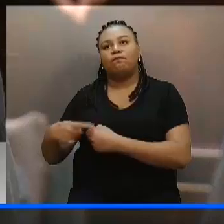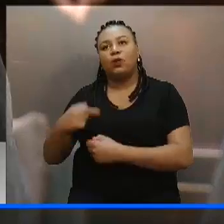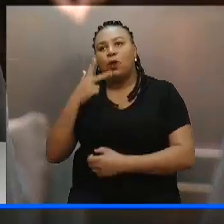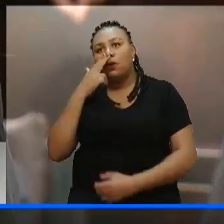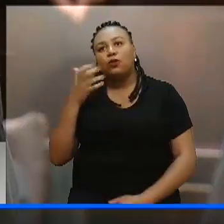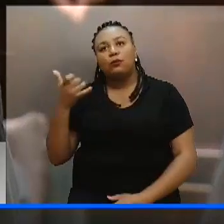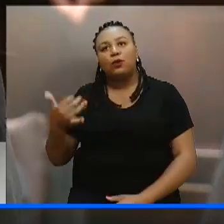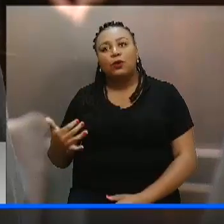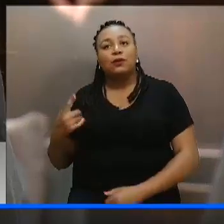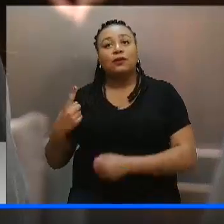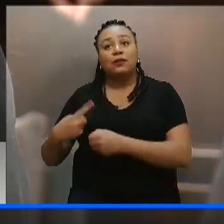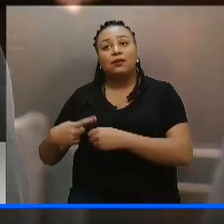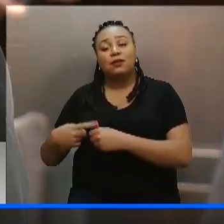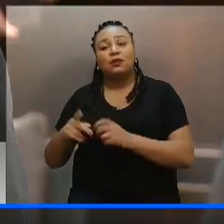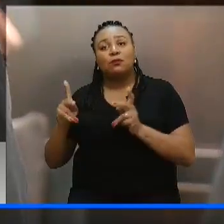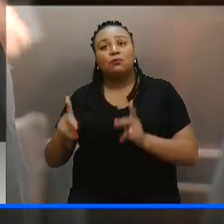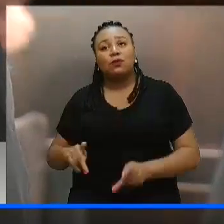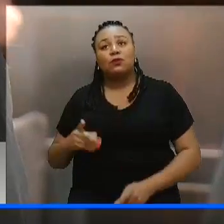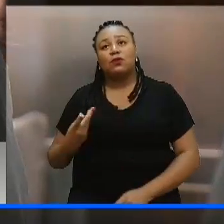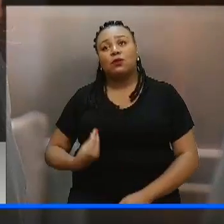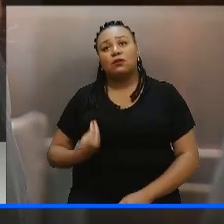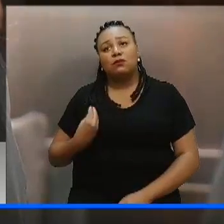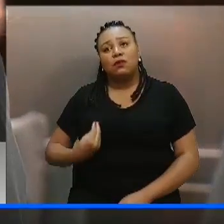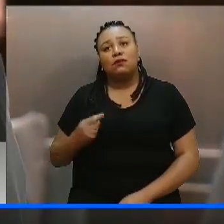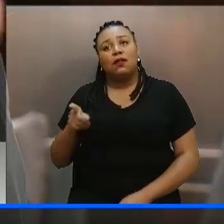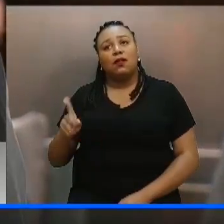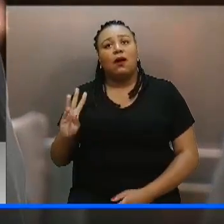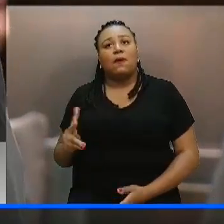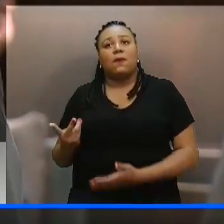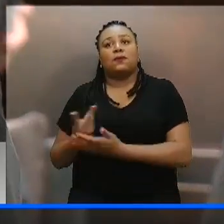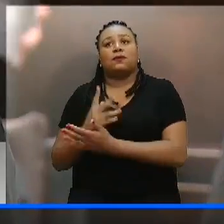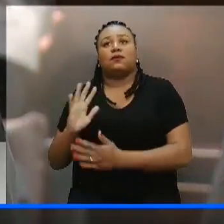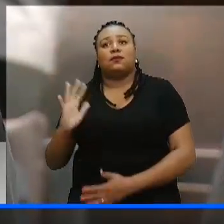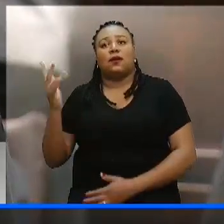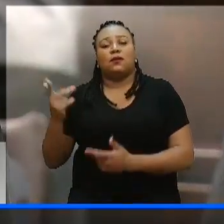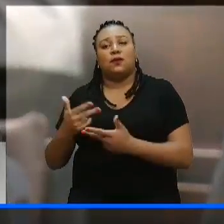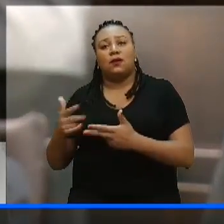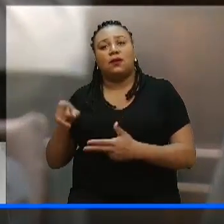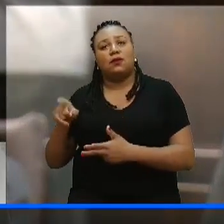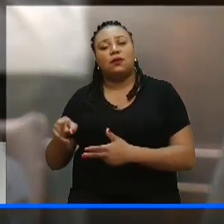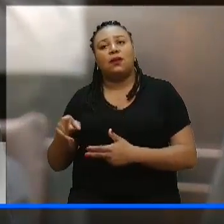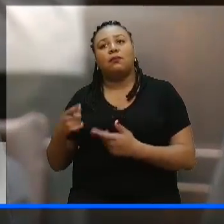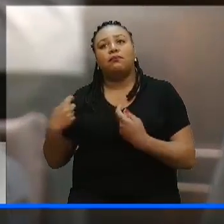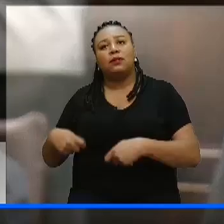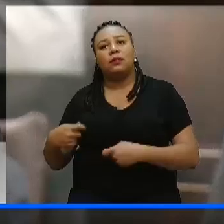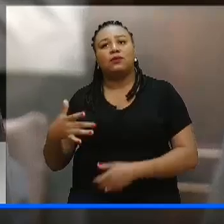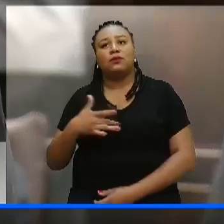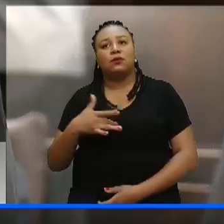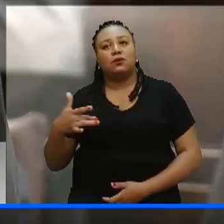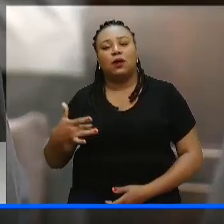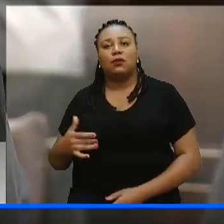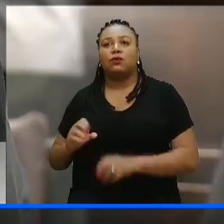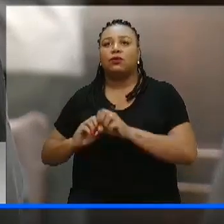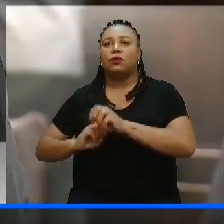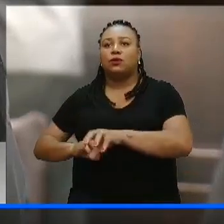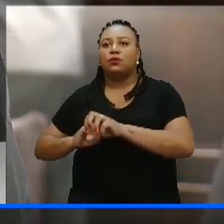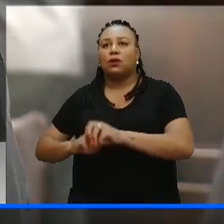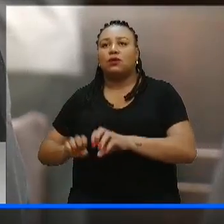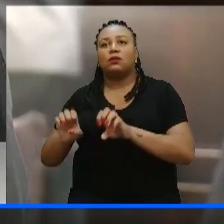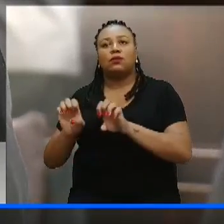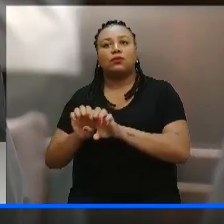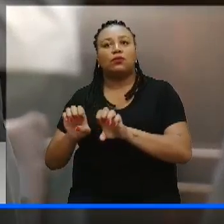é no município que as pessoas vivem é lá que a coisa acontece é lá que elas necessitam de saúde de educação de